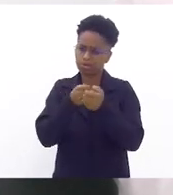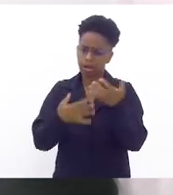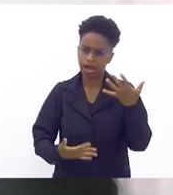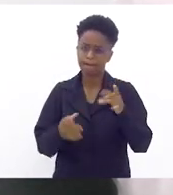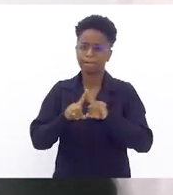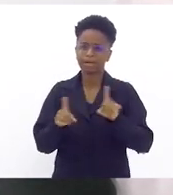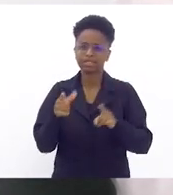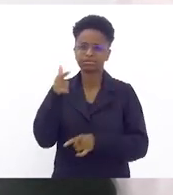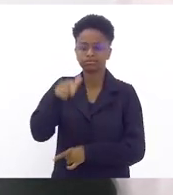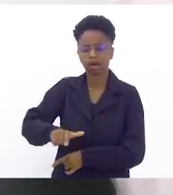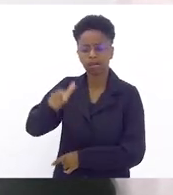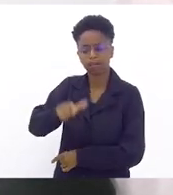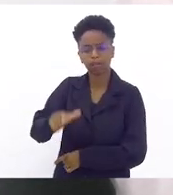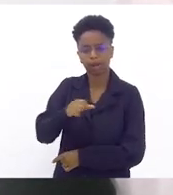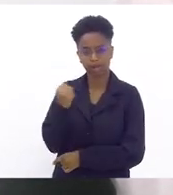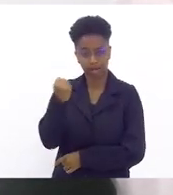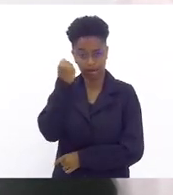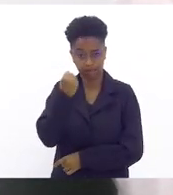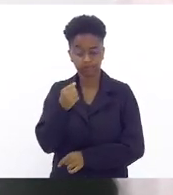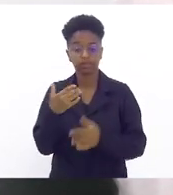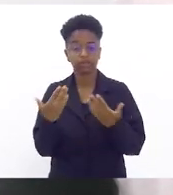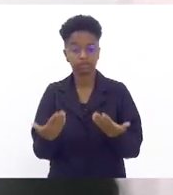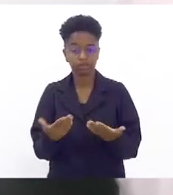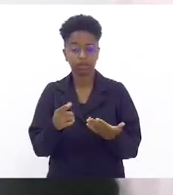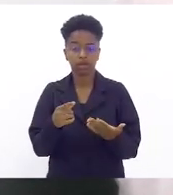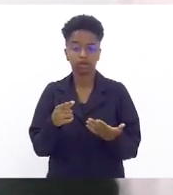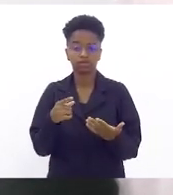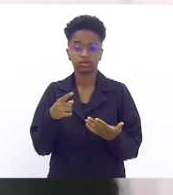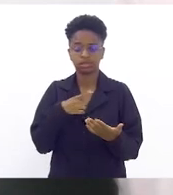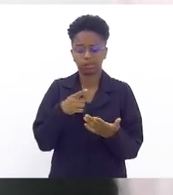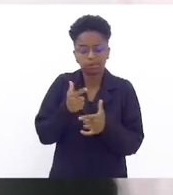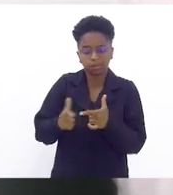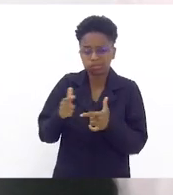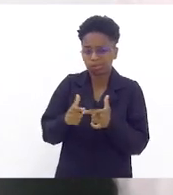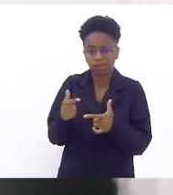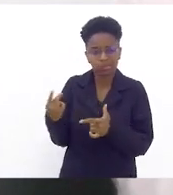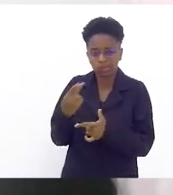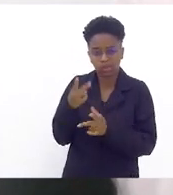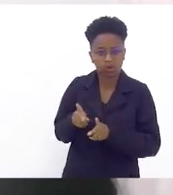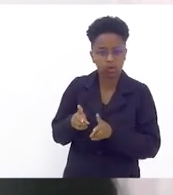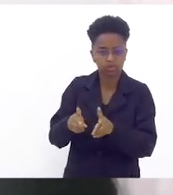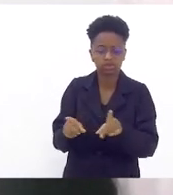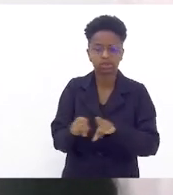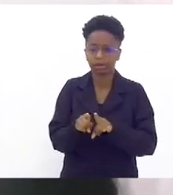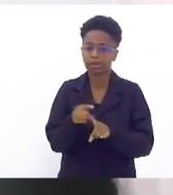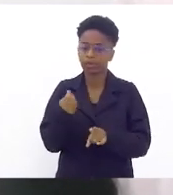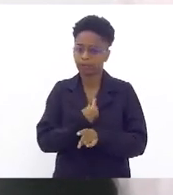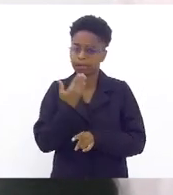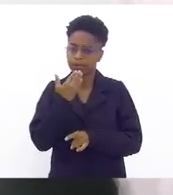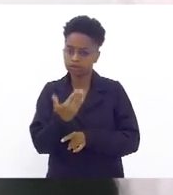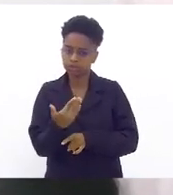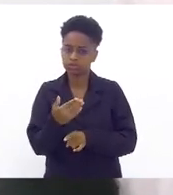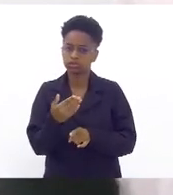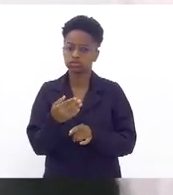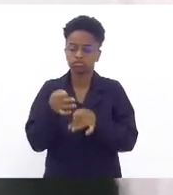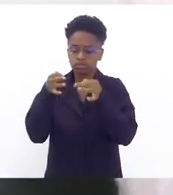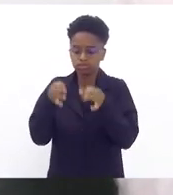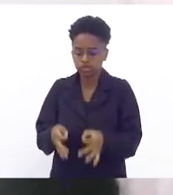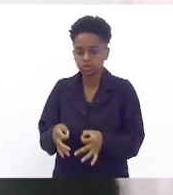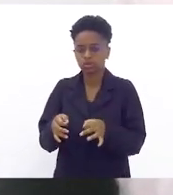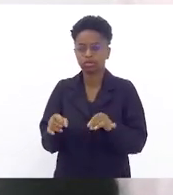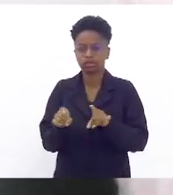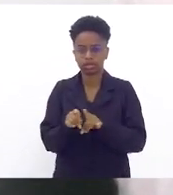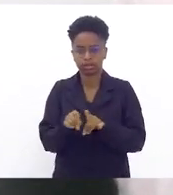se repetindo como se agravando chegamos a uma situação insustentável e exigimos condições dignas de grandiosidade que a escola de chata